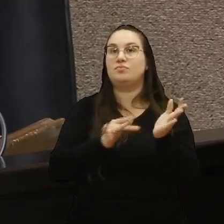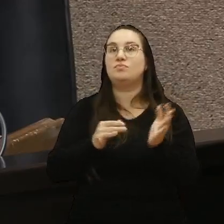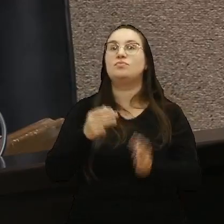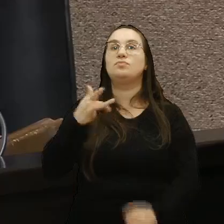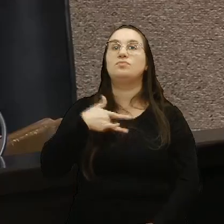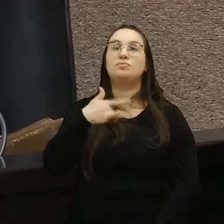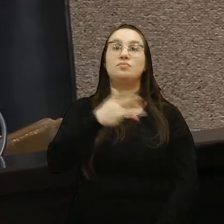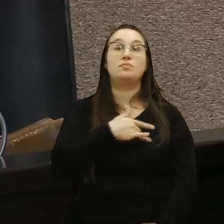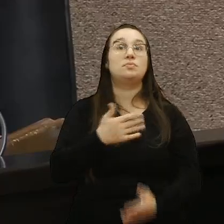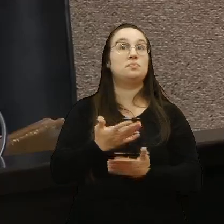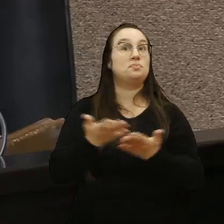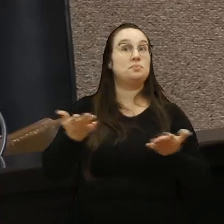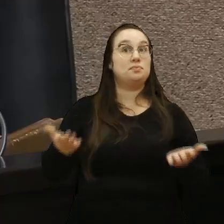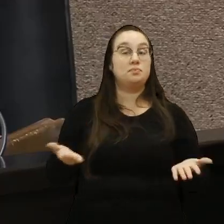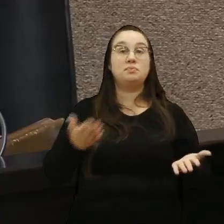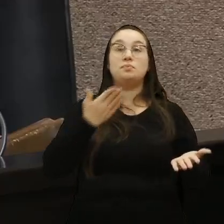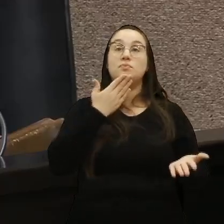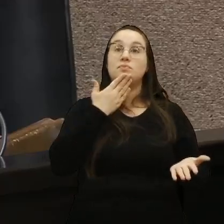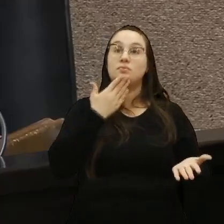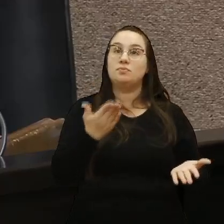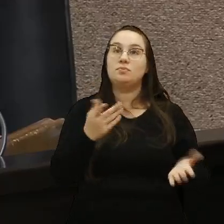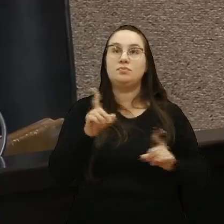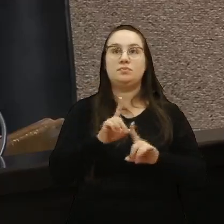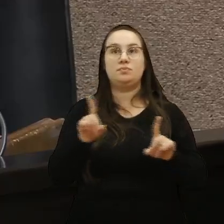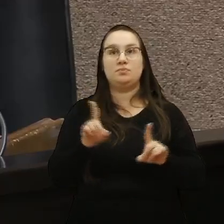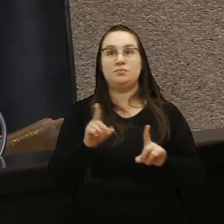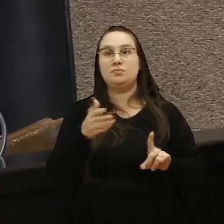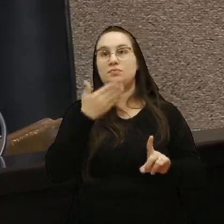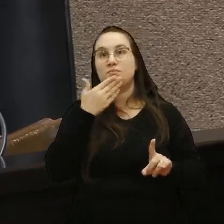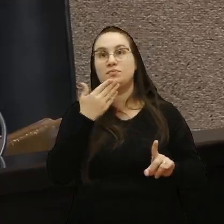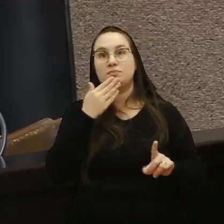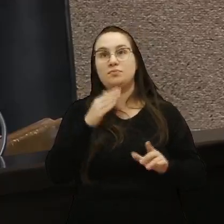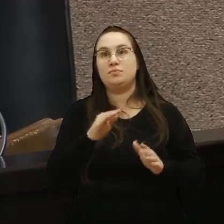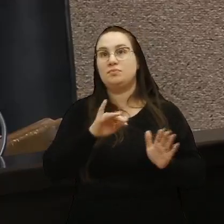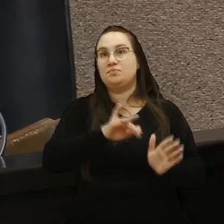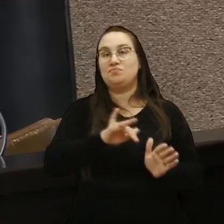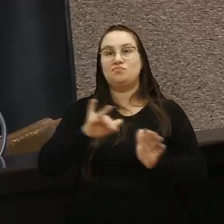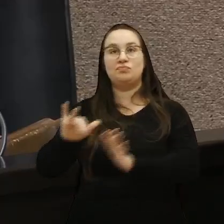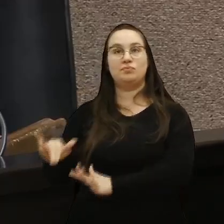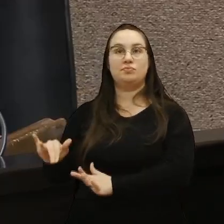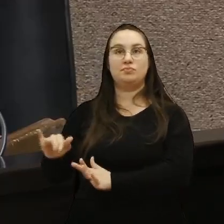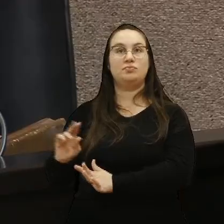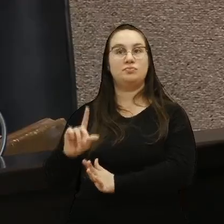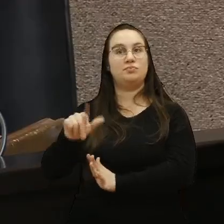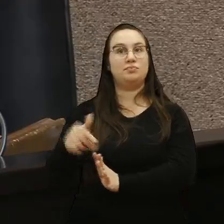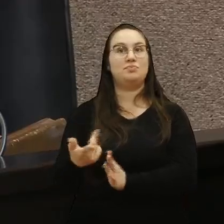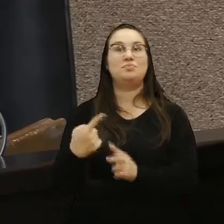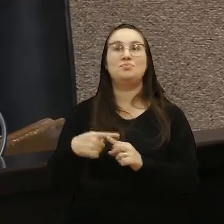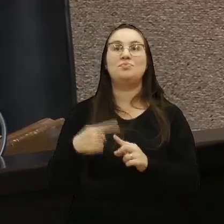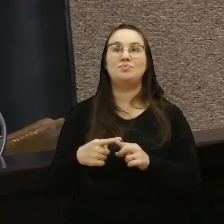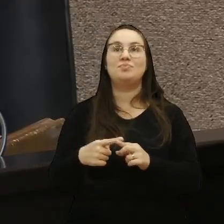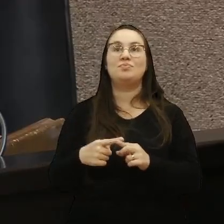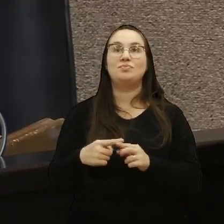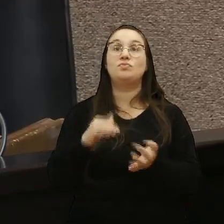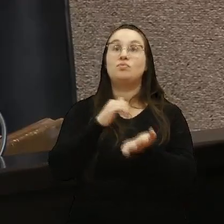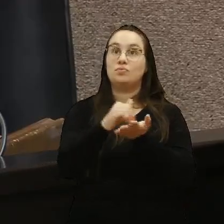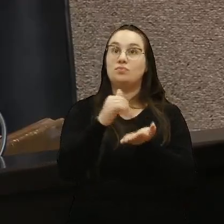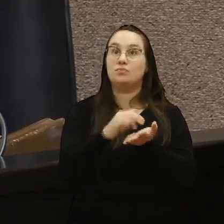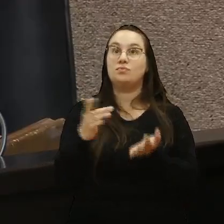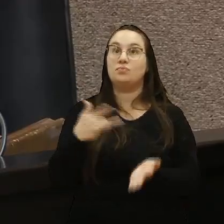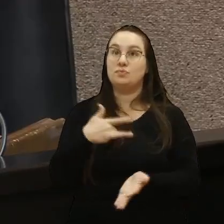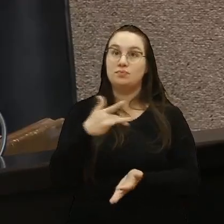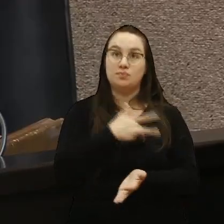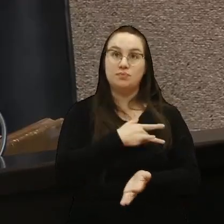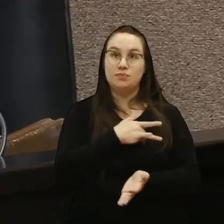saúde. Então, a gente pede que não seja vetado logo em seguida, porque exatamente o secretário de